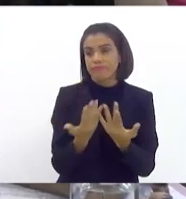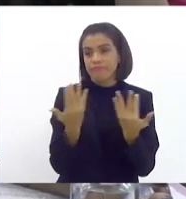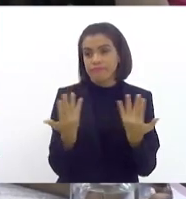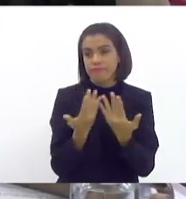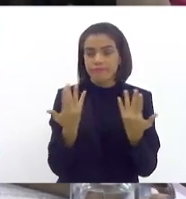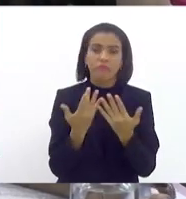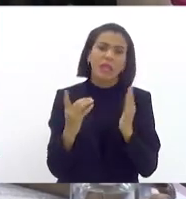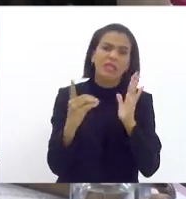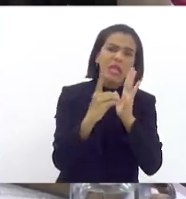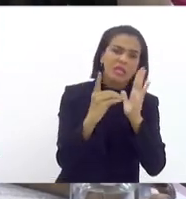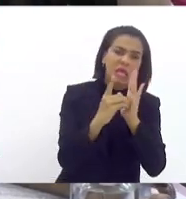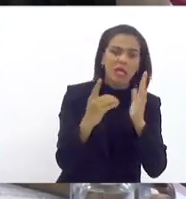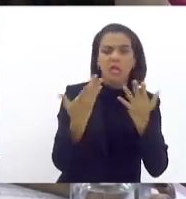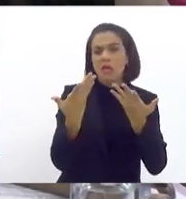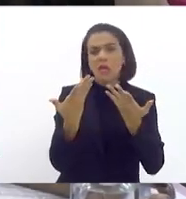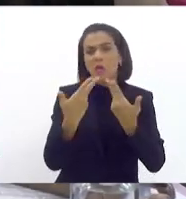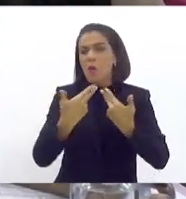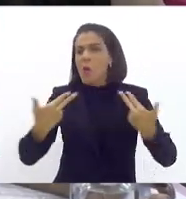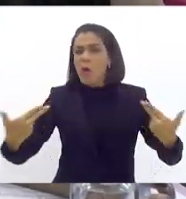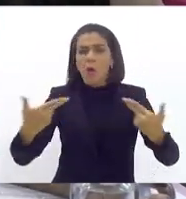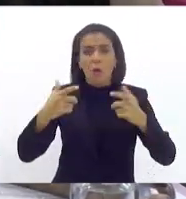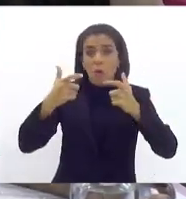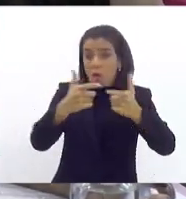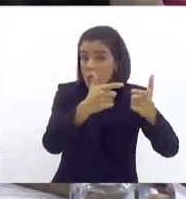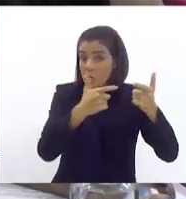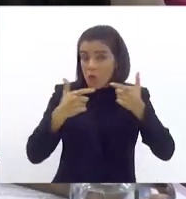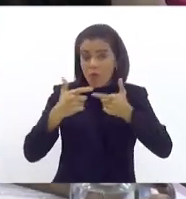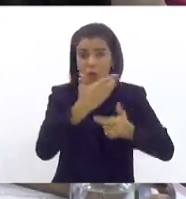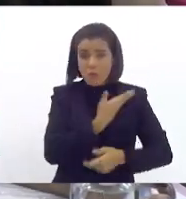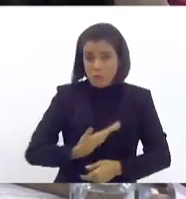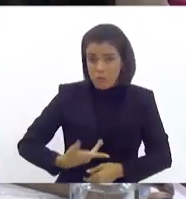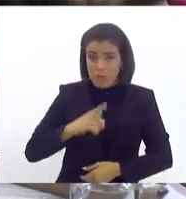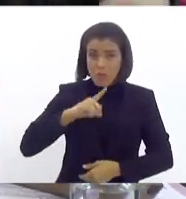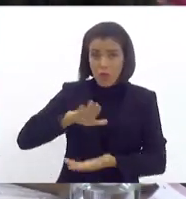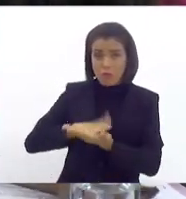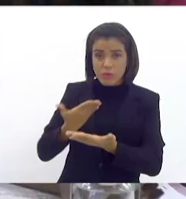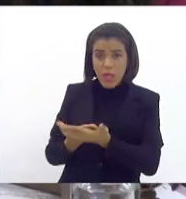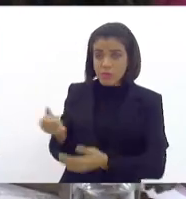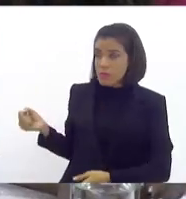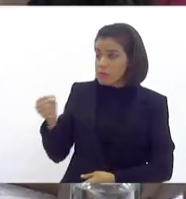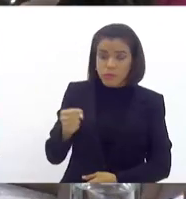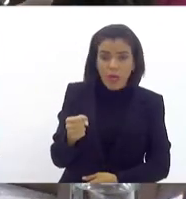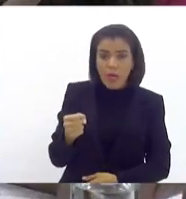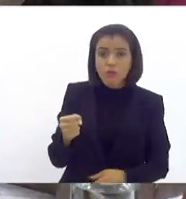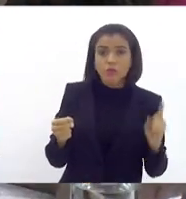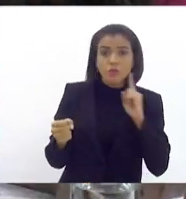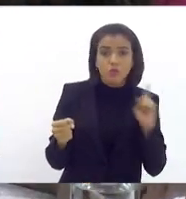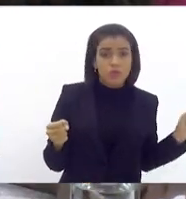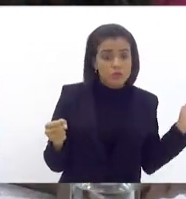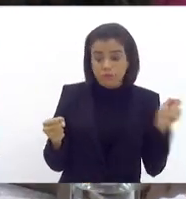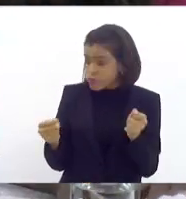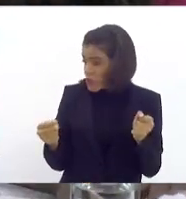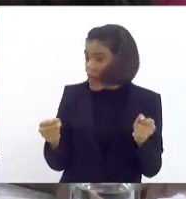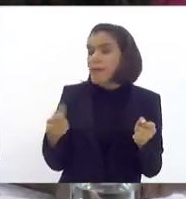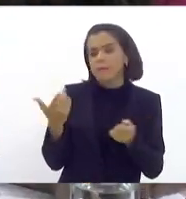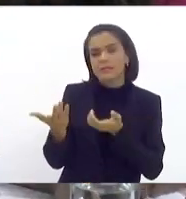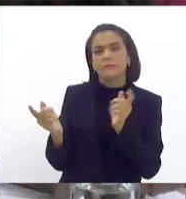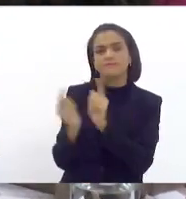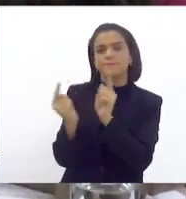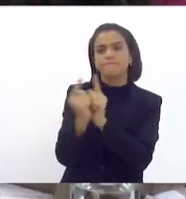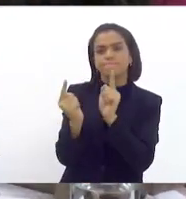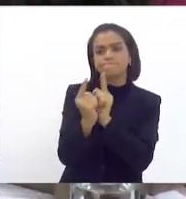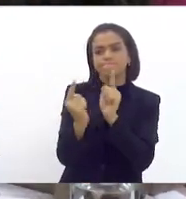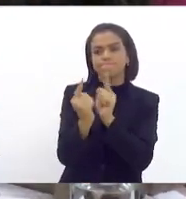que o DETRAN, enfim, qualquer local público, tenha lá um intérprete de sinais. Chegou um surdo, chega lá, ele tem que ser atendido. Opa,